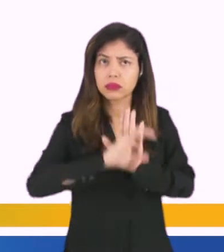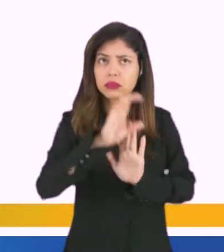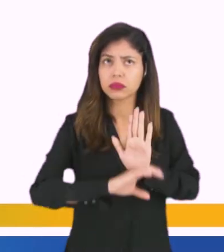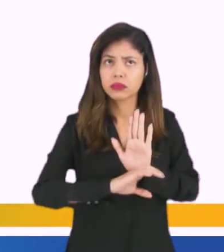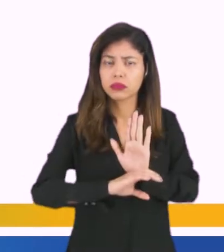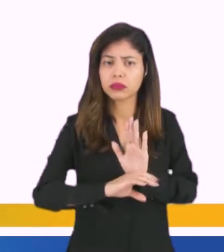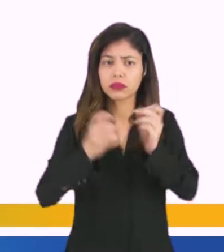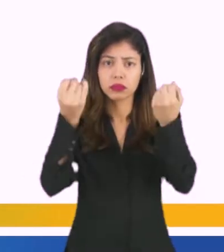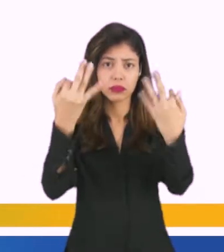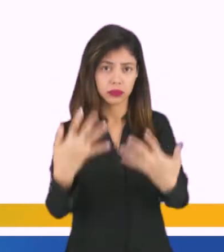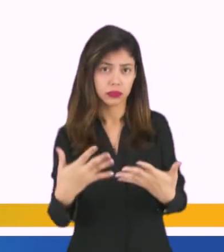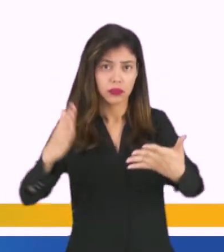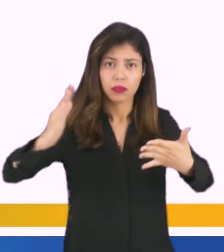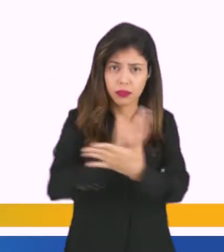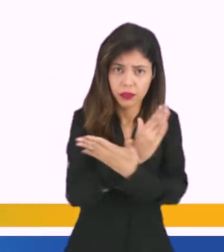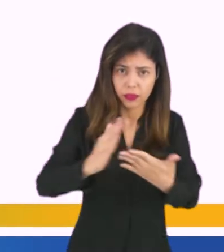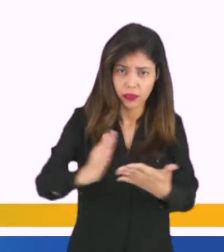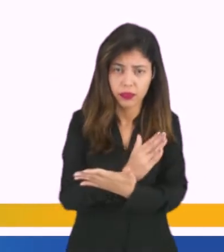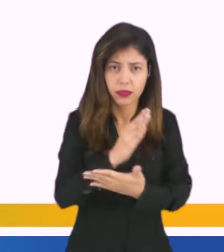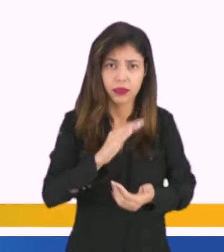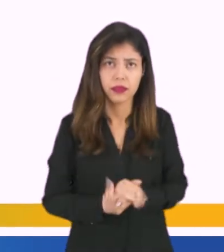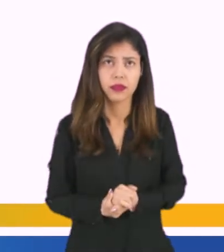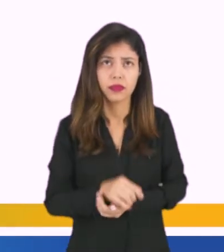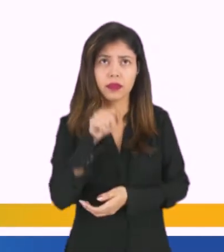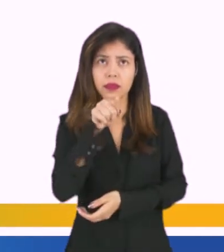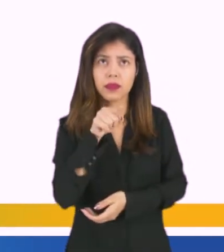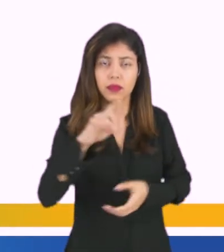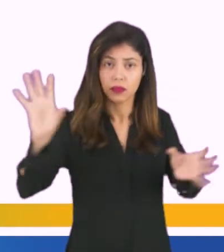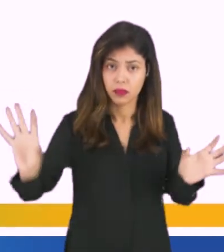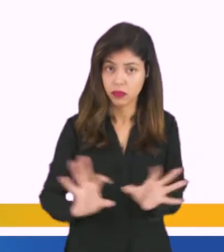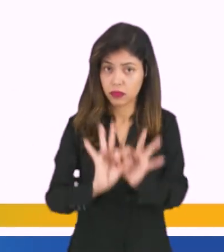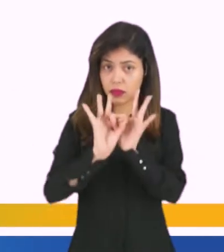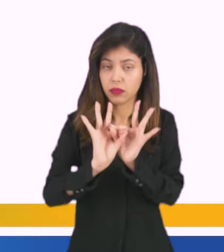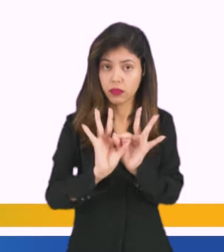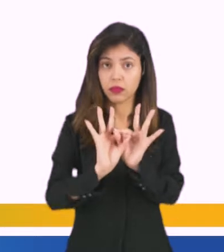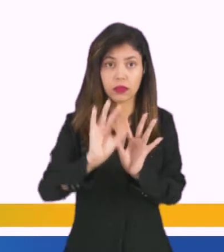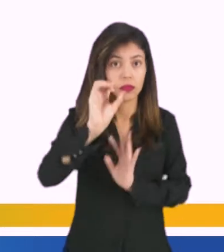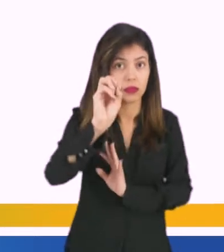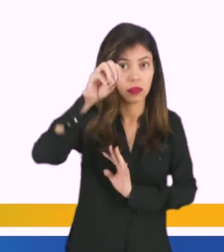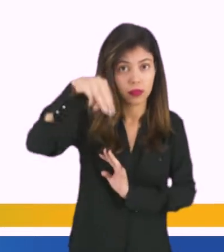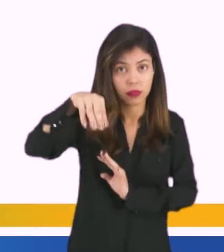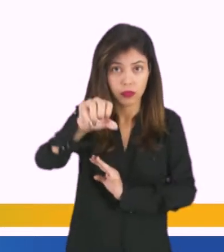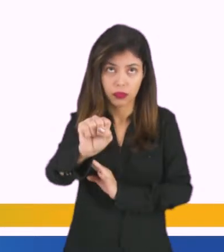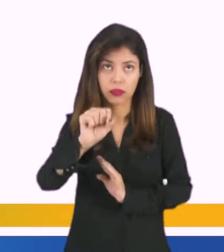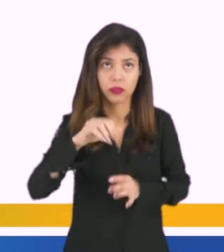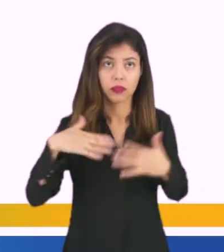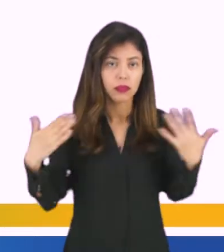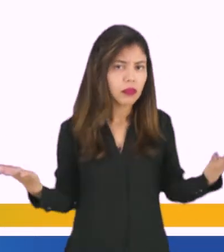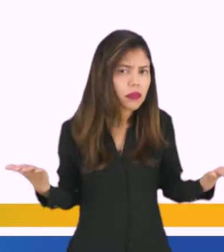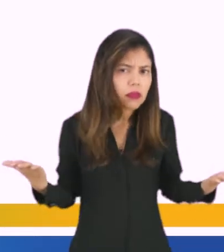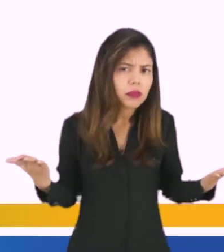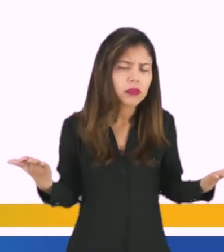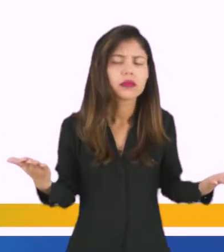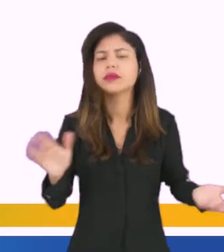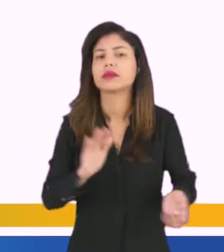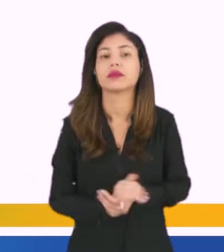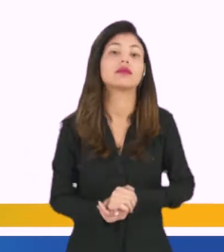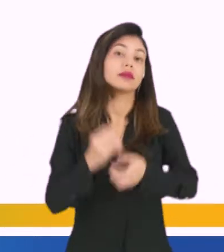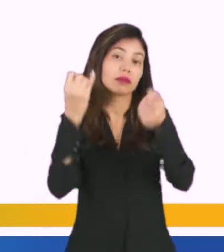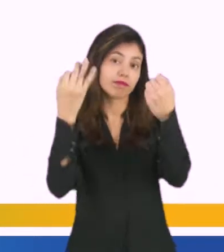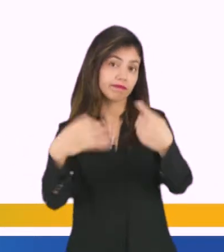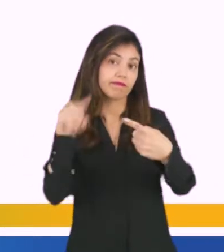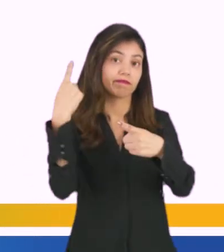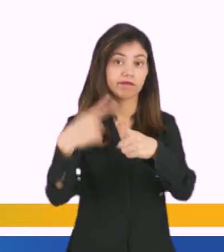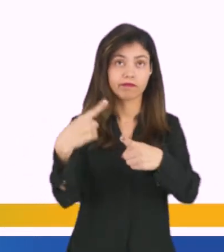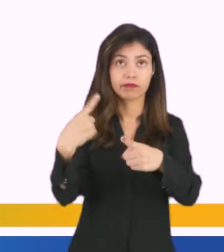conceito, conceituando algo, esse conceito está ligado a essa sigla OMS, justamente